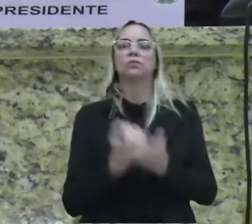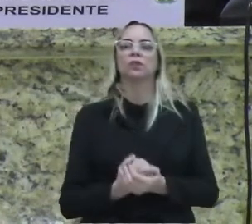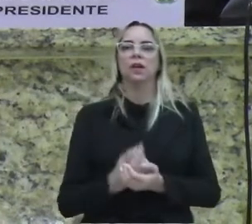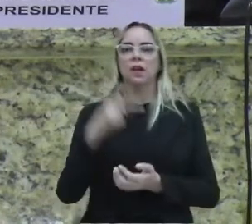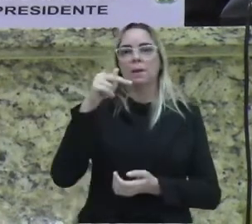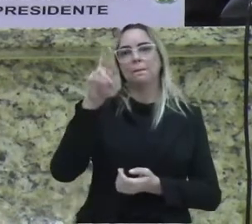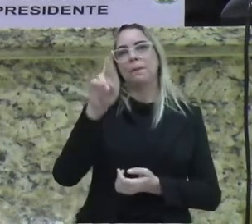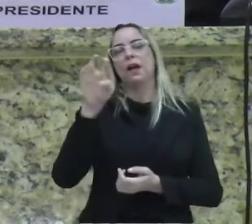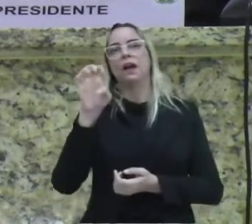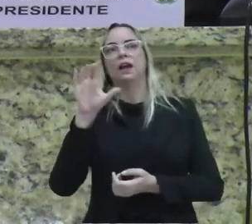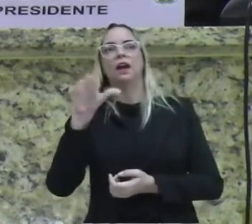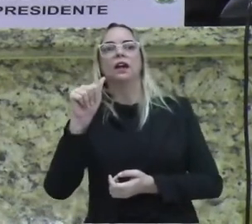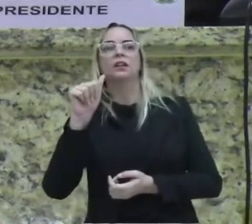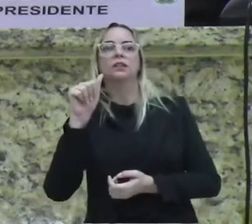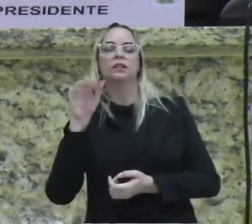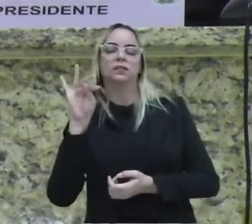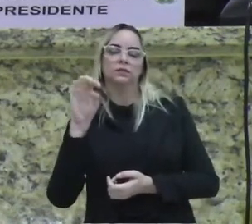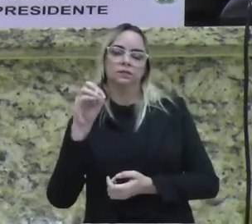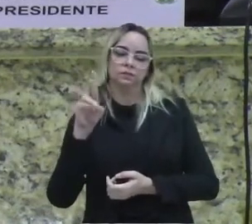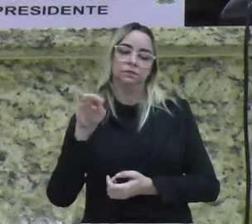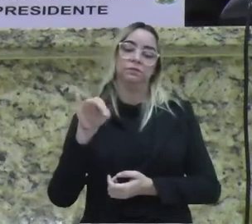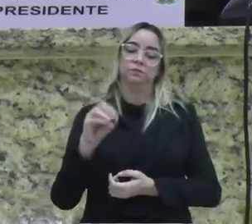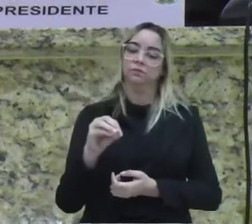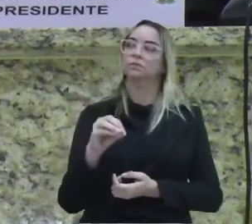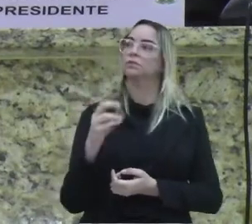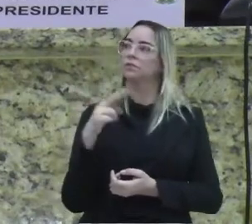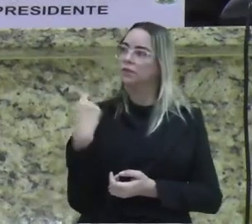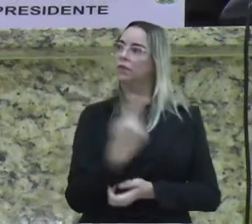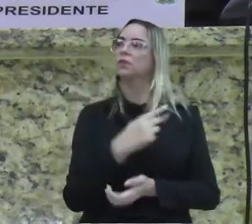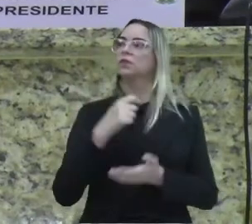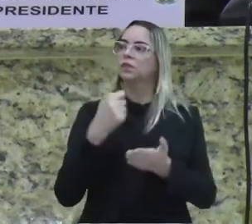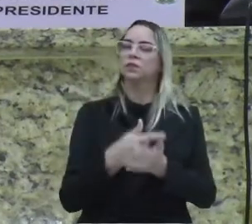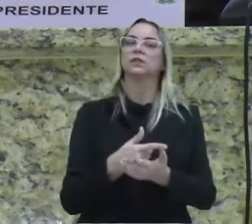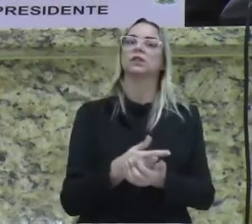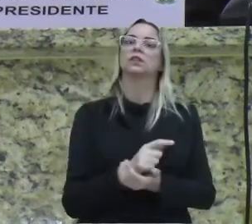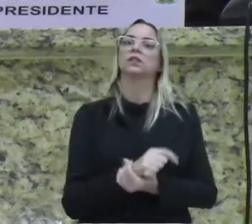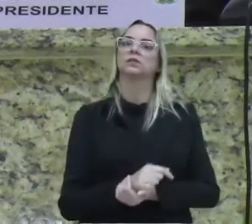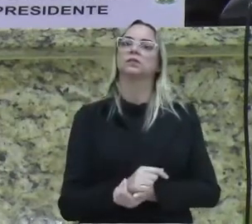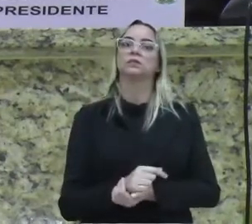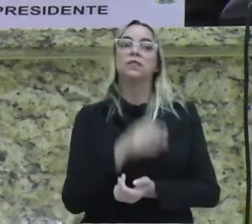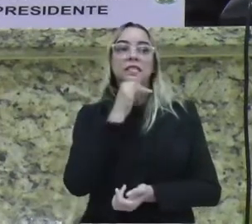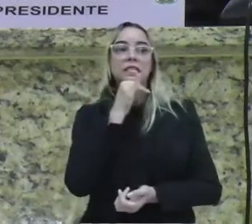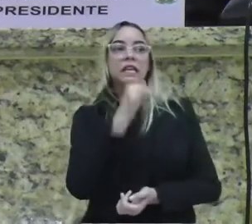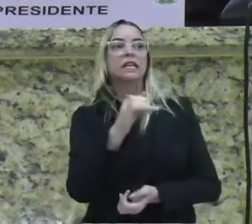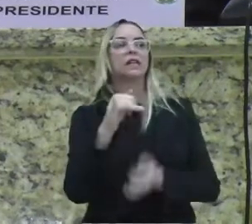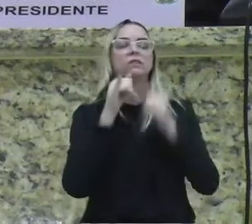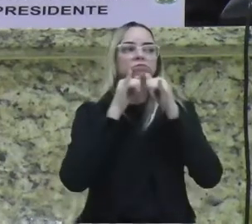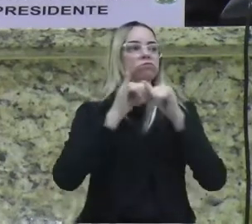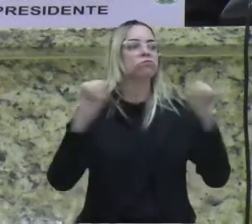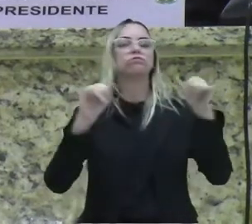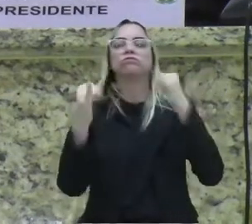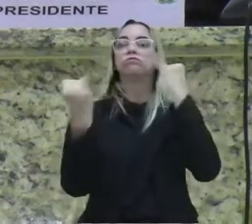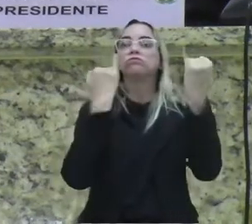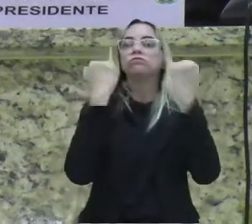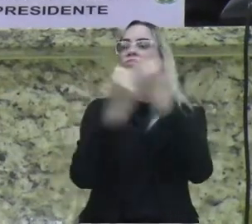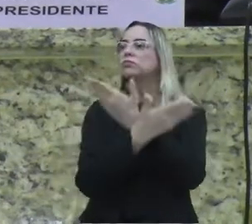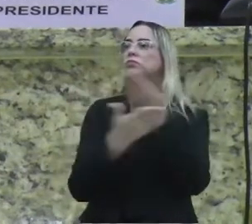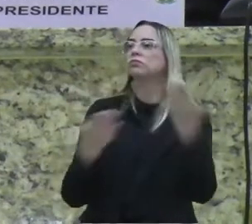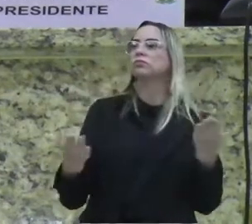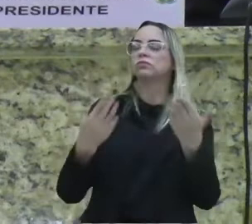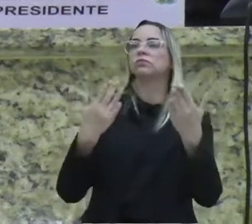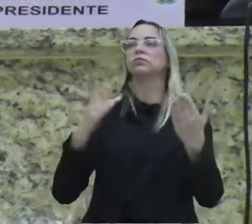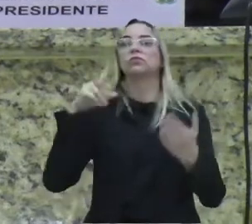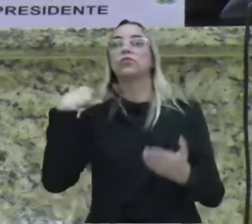precatório, a gente vai dizer que recebeu o dinheiro de precatório. A gente vai chegar, vai informar a vossas senhorias,